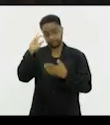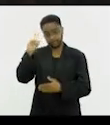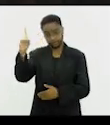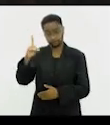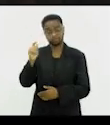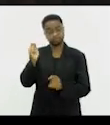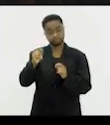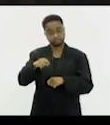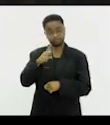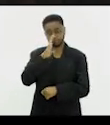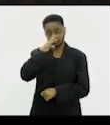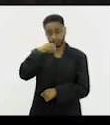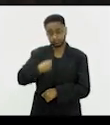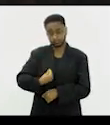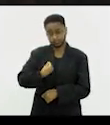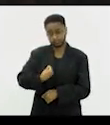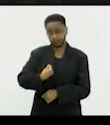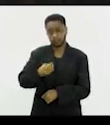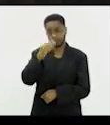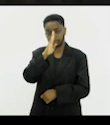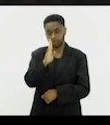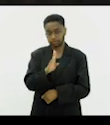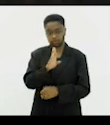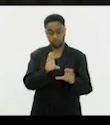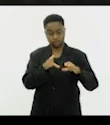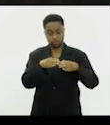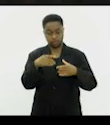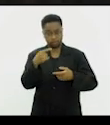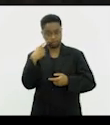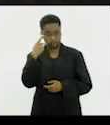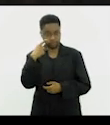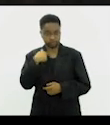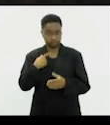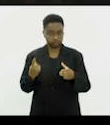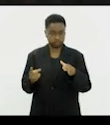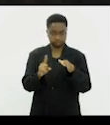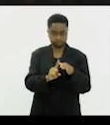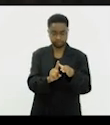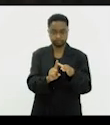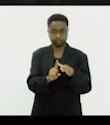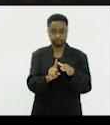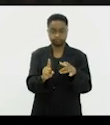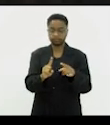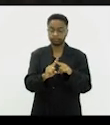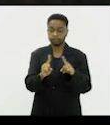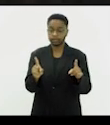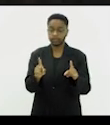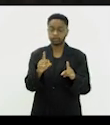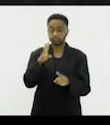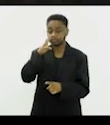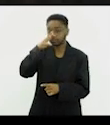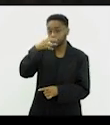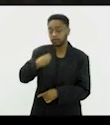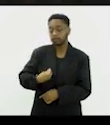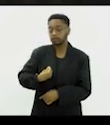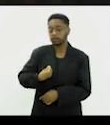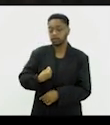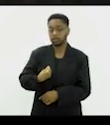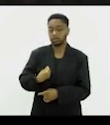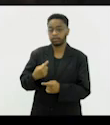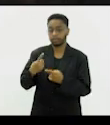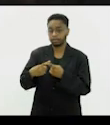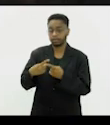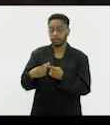sobreviver, a classe política da qual eu me incluo, mas vai sobreviver como sobreviveu de todos